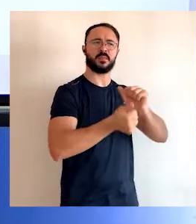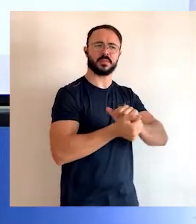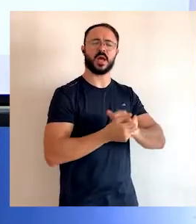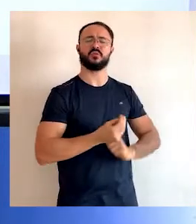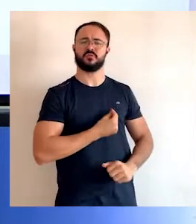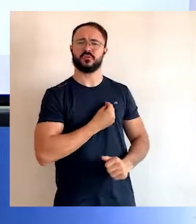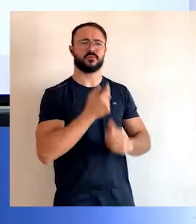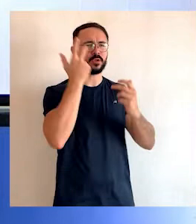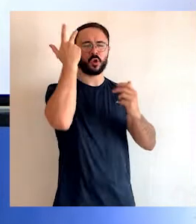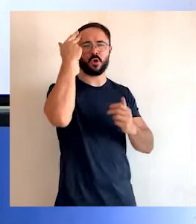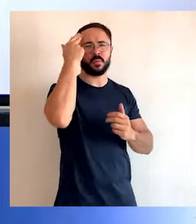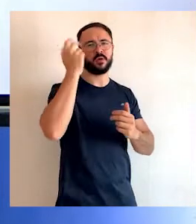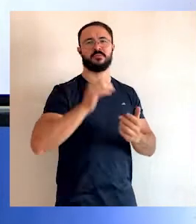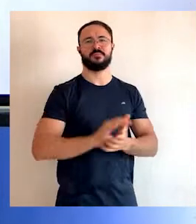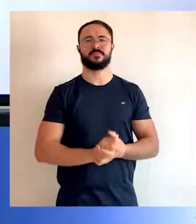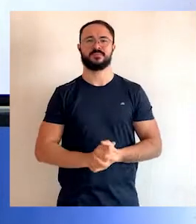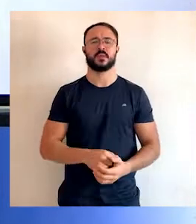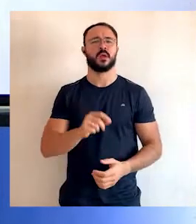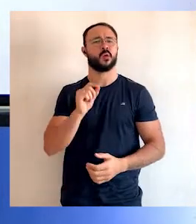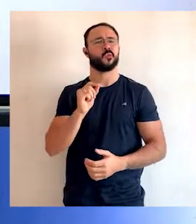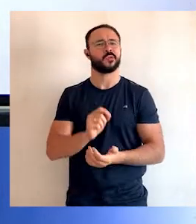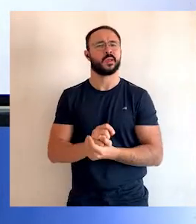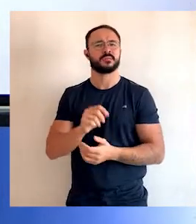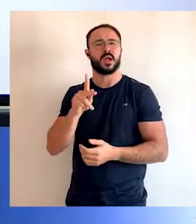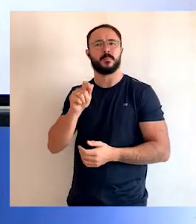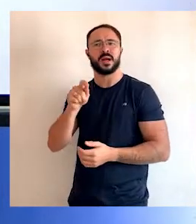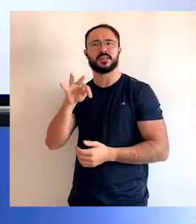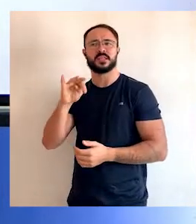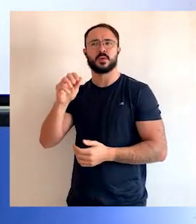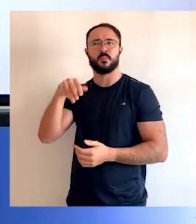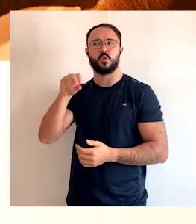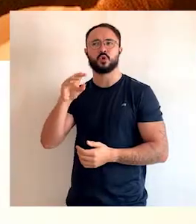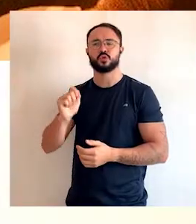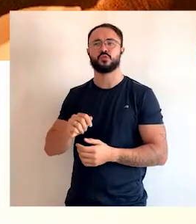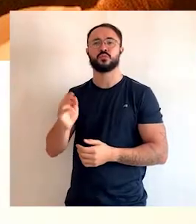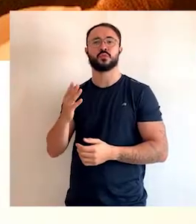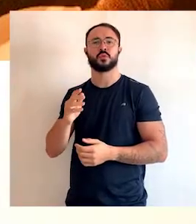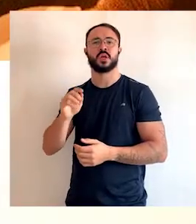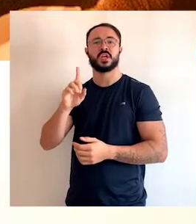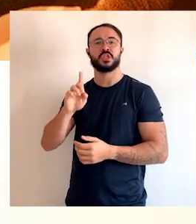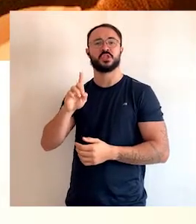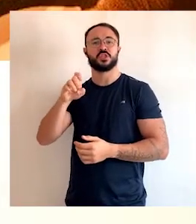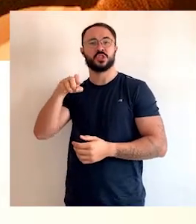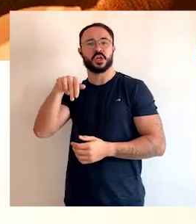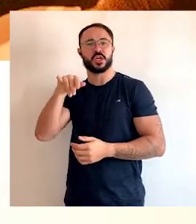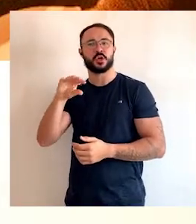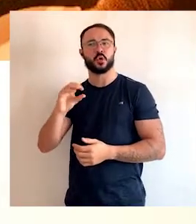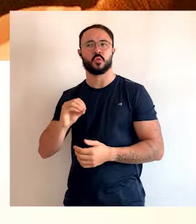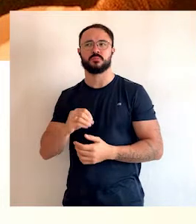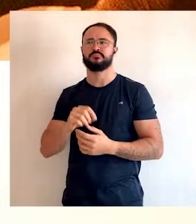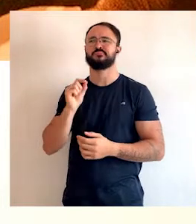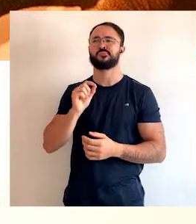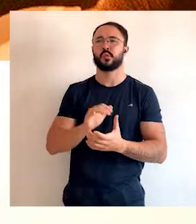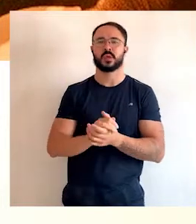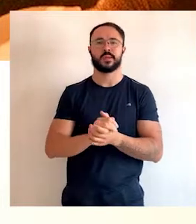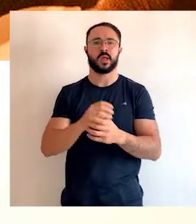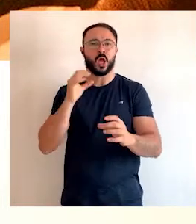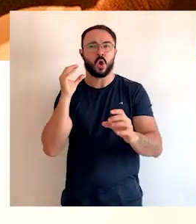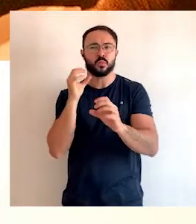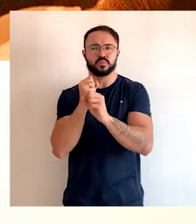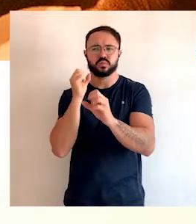ambiente. O que é patrimônio gênico? O patrimônio gênico é o conjunto de todas